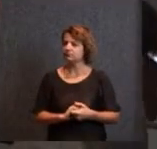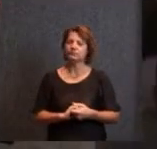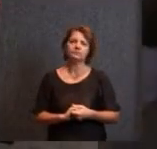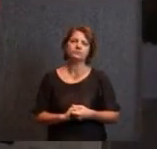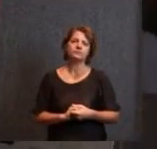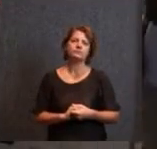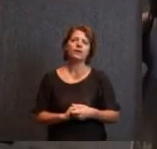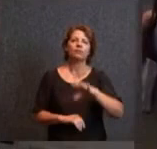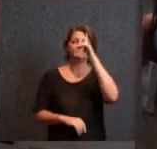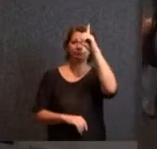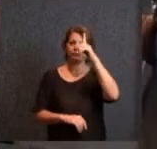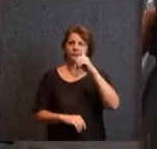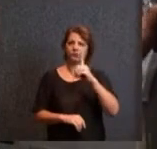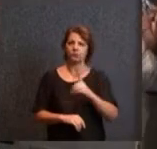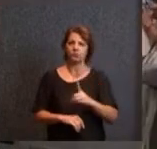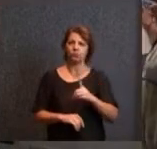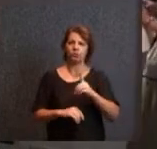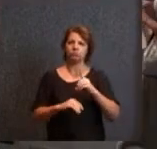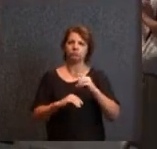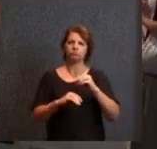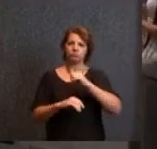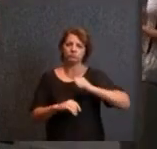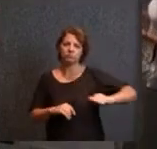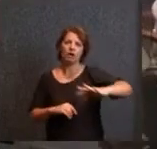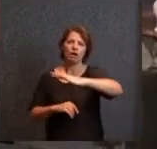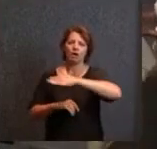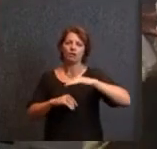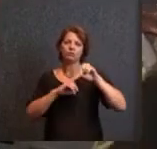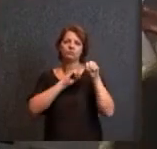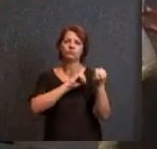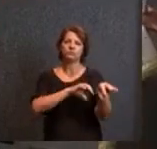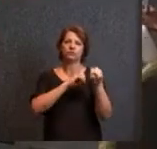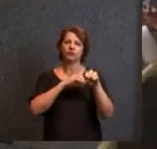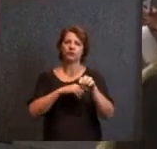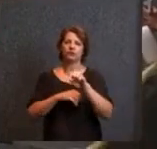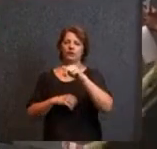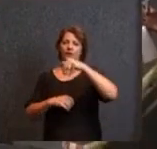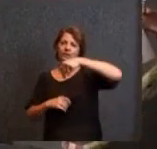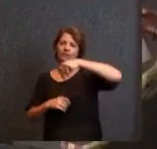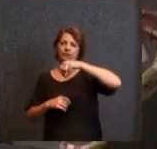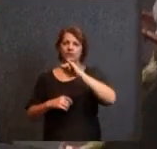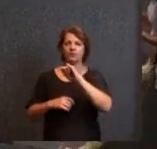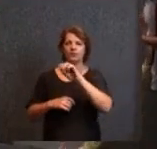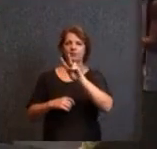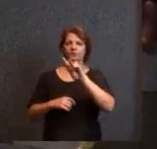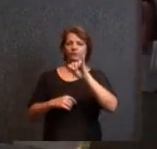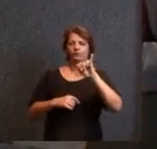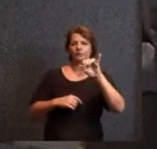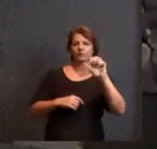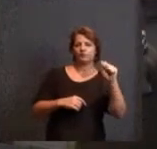A diretora educacional, Nívia Maria Oliveira da Silva.